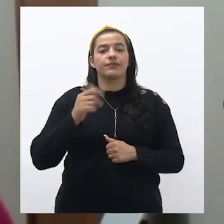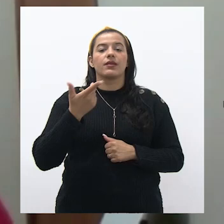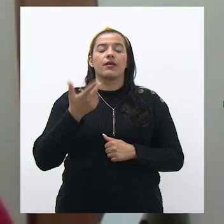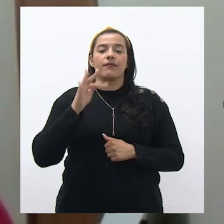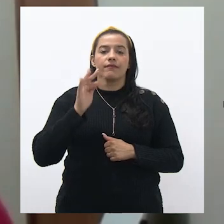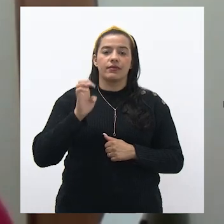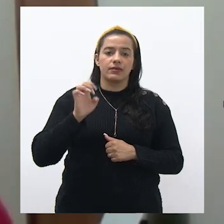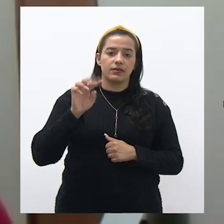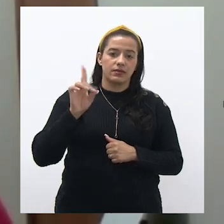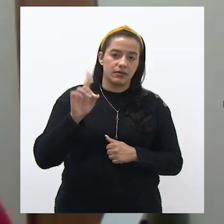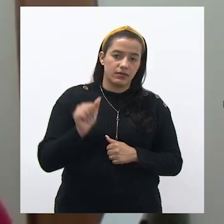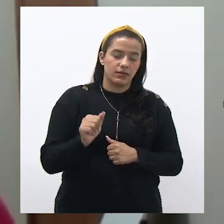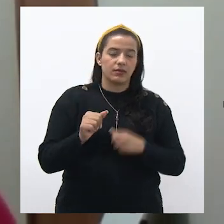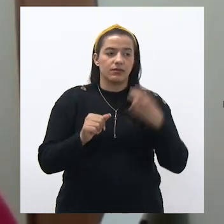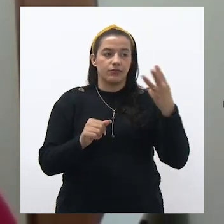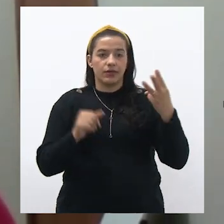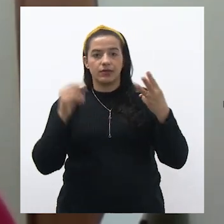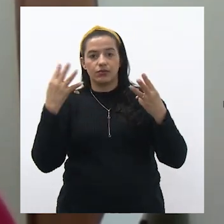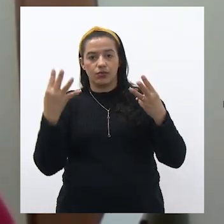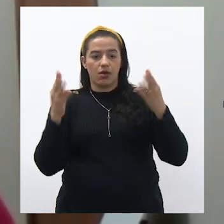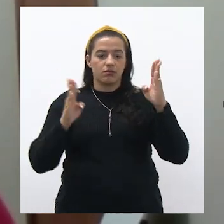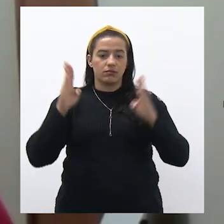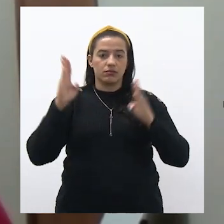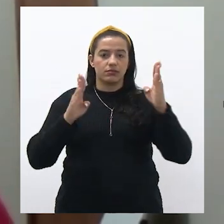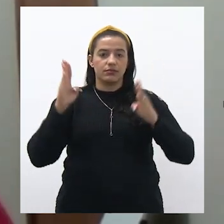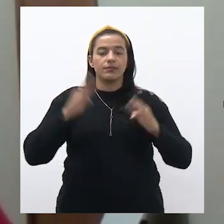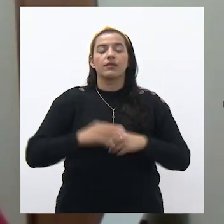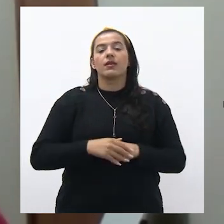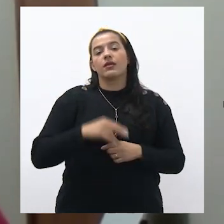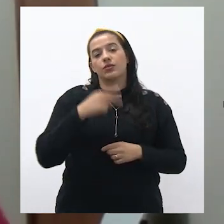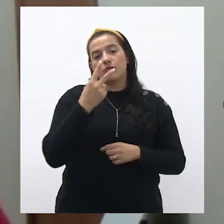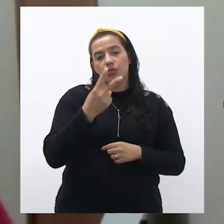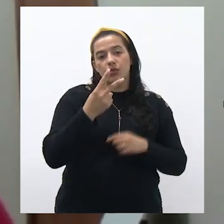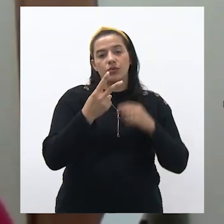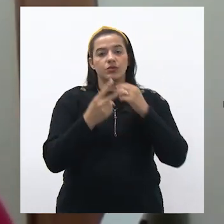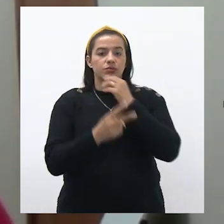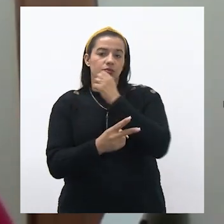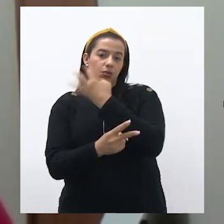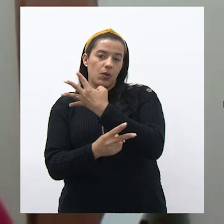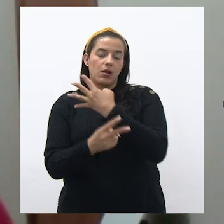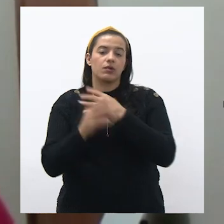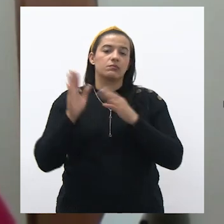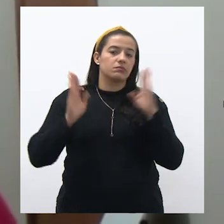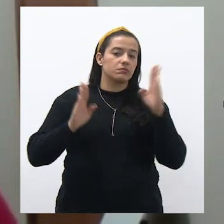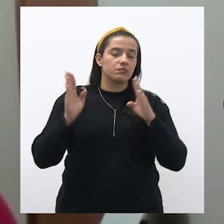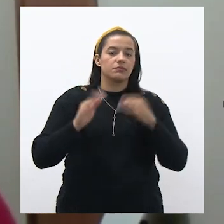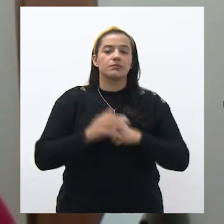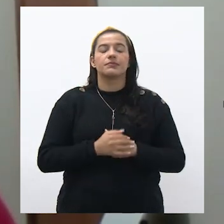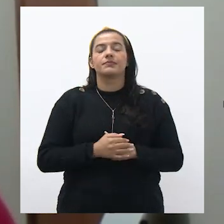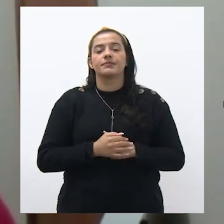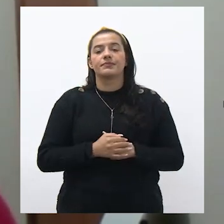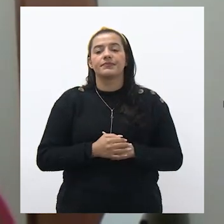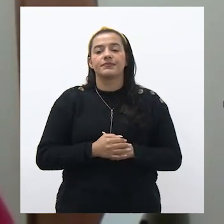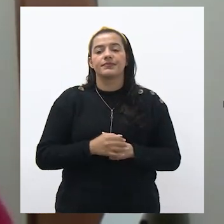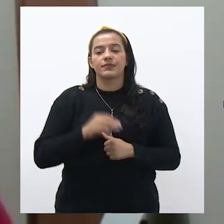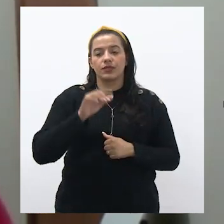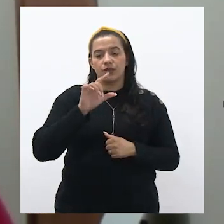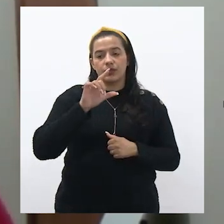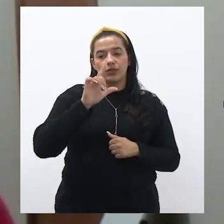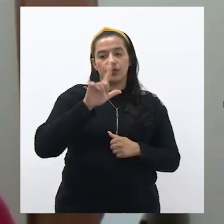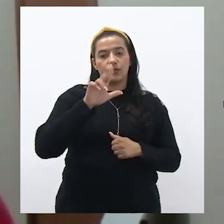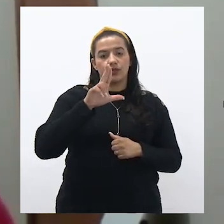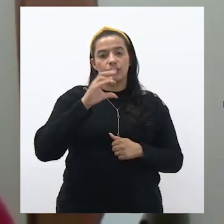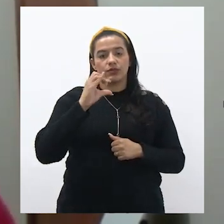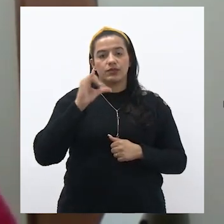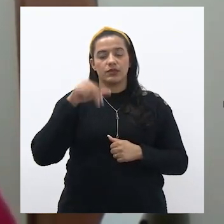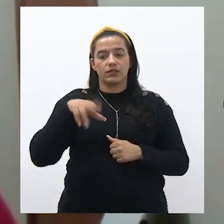também entre o 3 e o 4. Entre o 2 e o 4, a professora Lucilene. Vai para lá e vem para